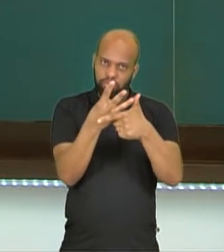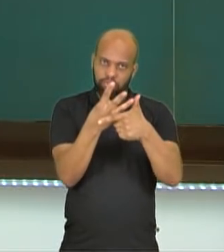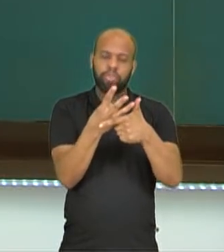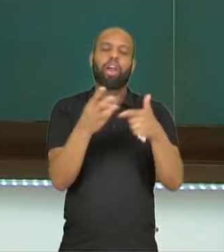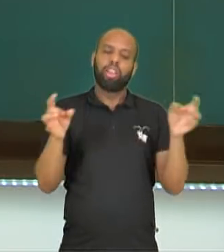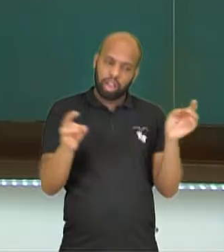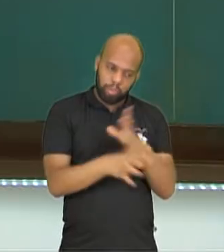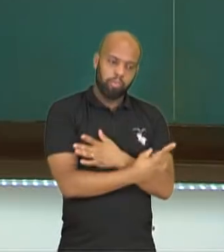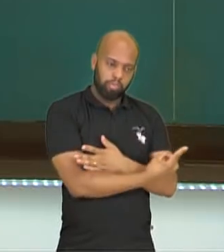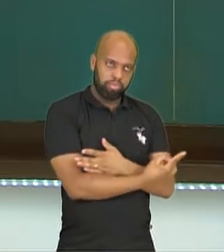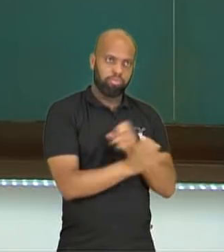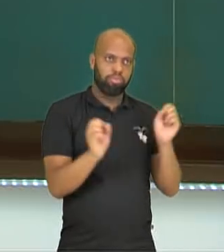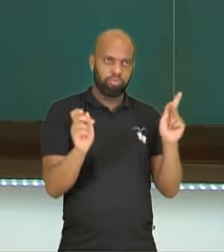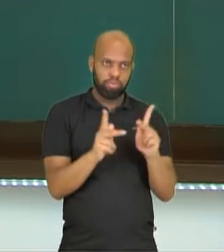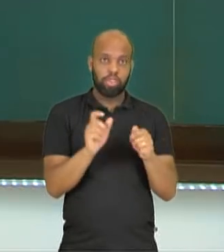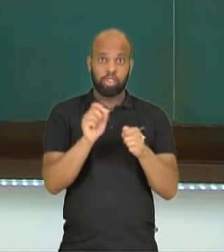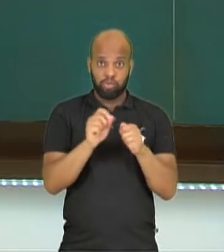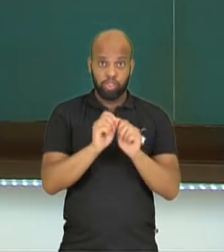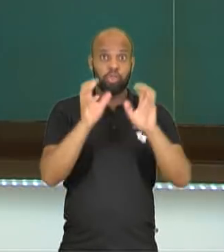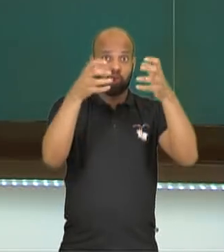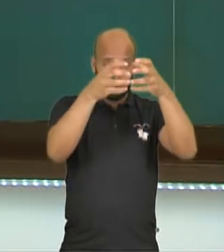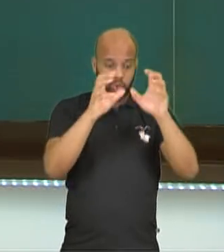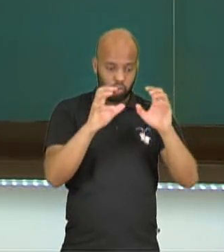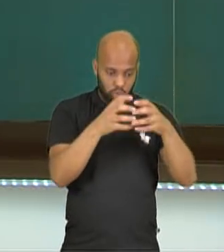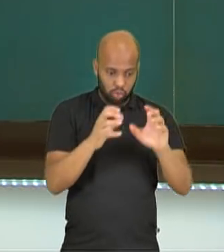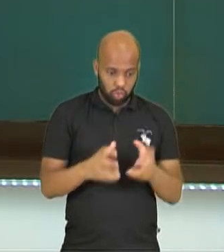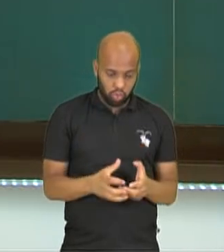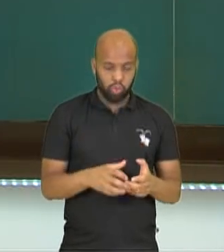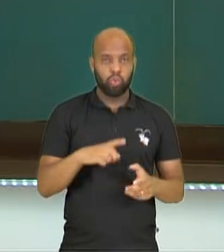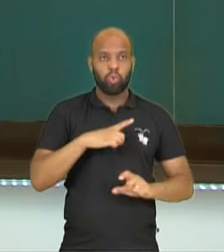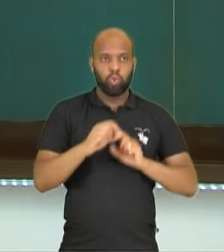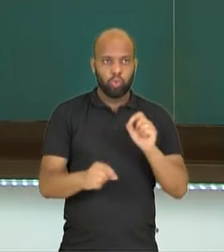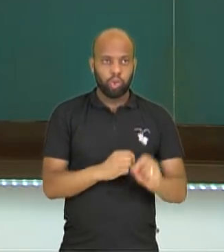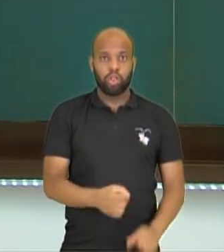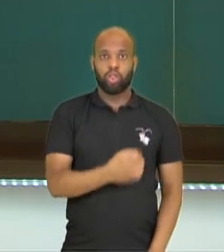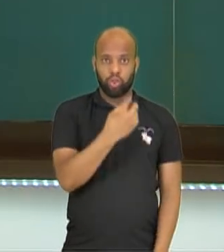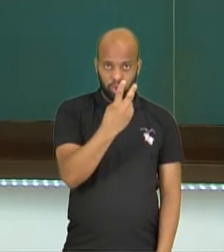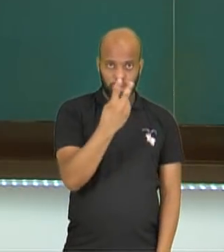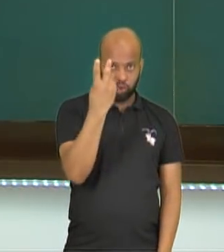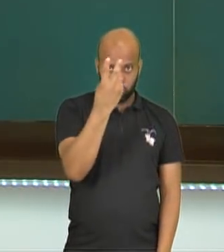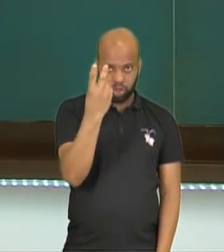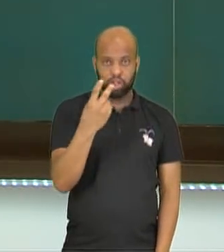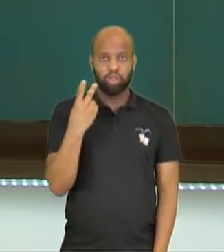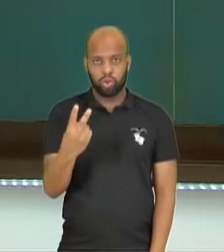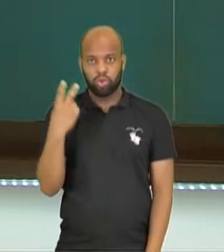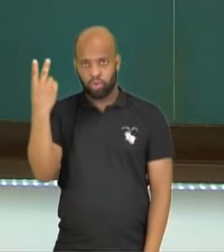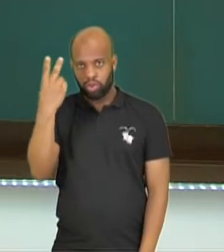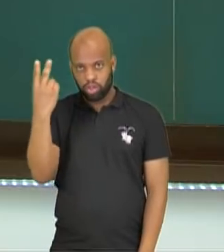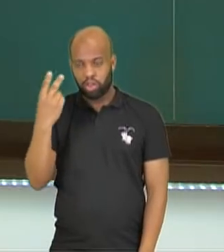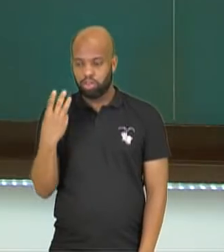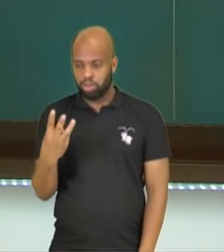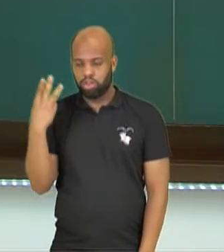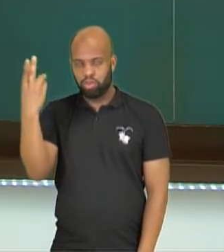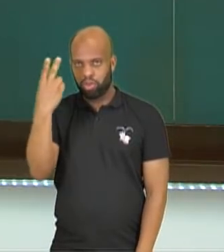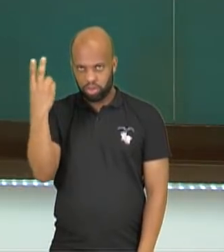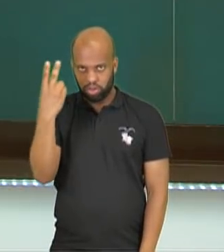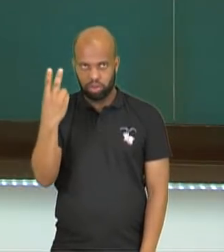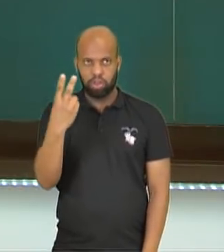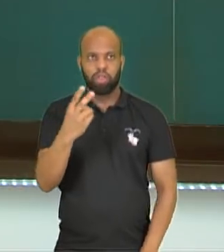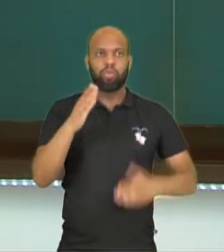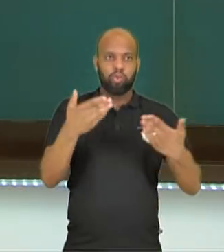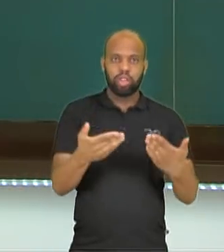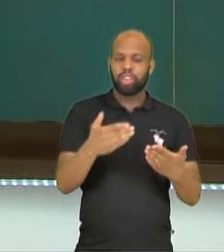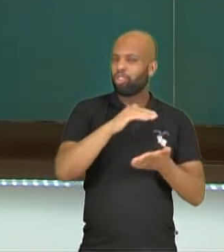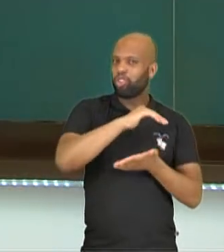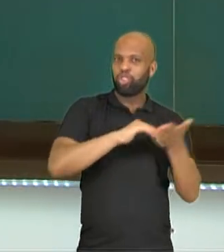2, 2 e 3. 2 ao quadrado, 2 ao quadrado, 3 ao quadrado. Todo mundo está ao quadrado, todo mundo sai da raiz. Então 2 vezes 2